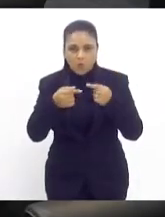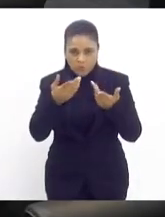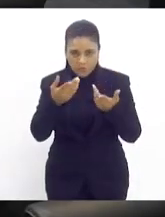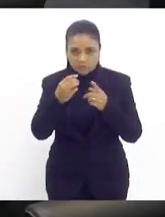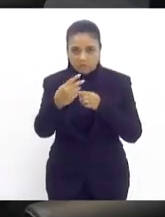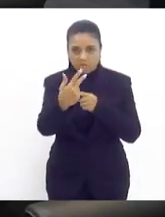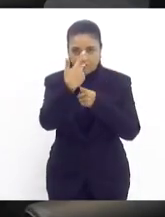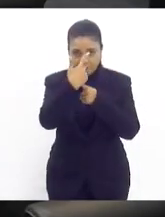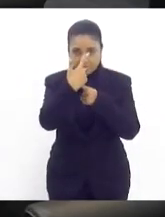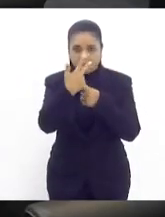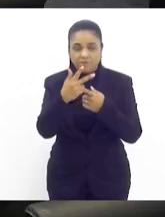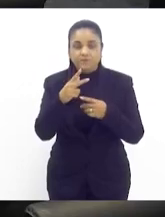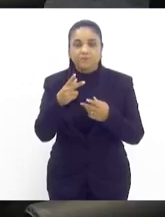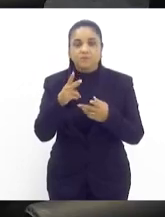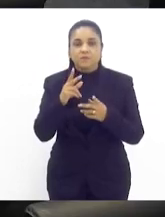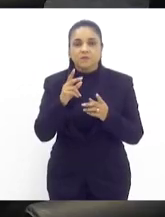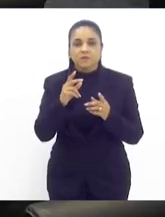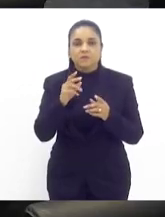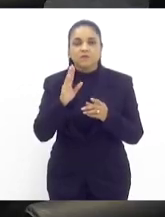Favorável, qual o voto?